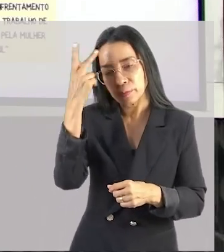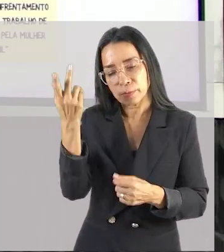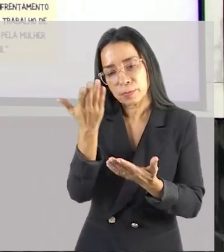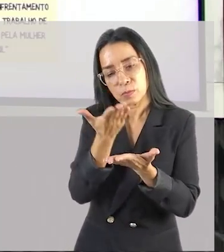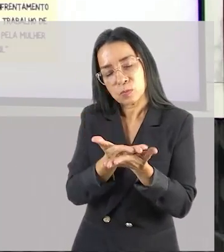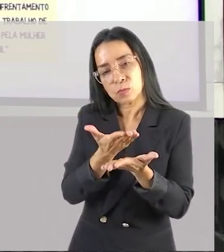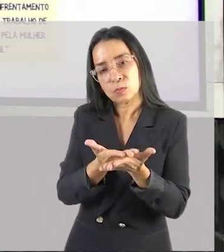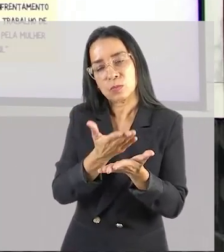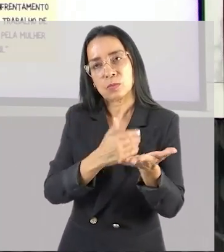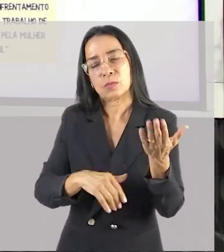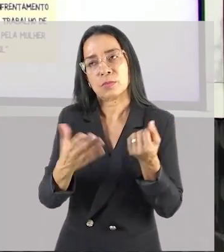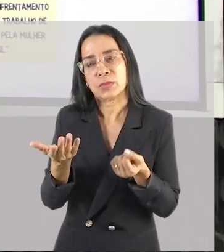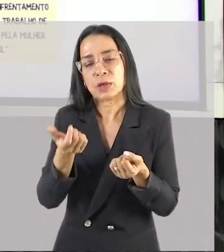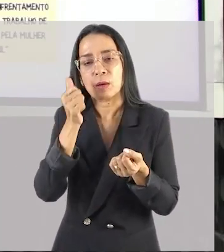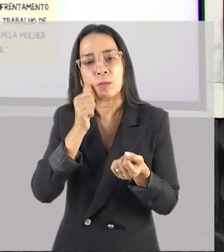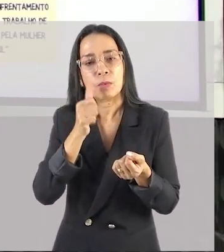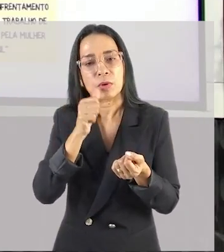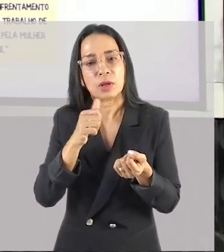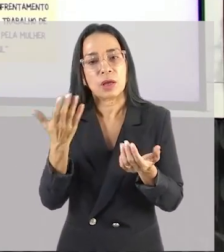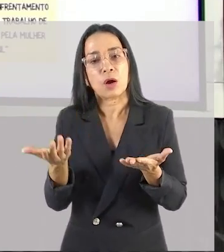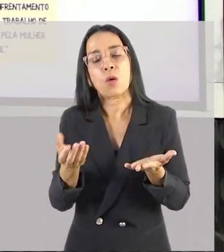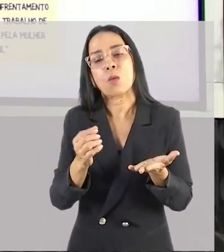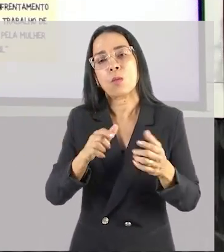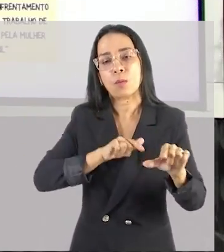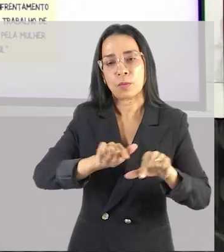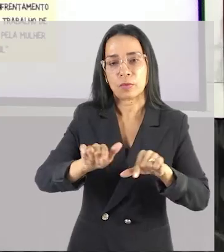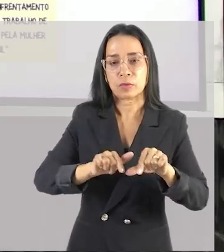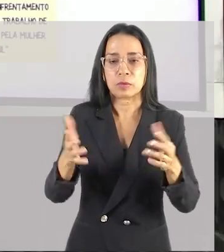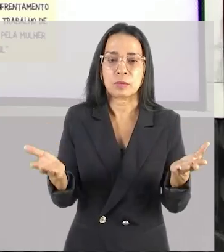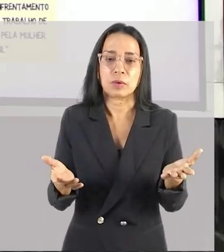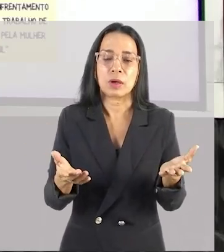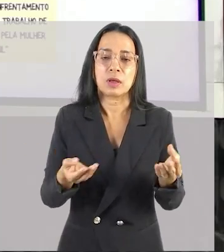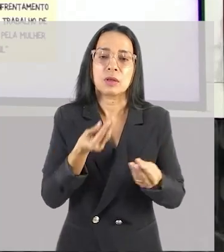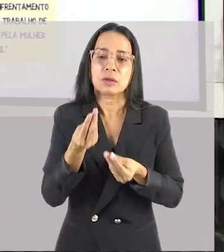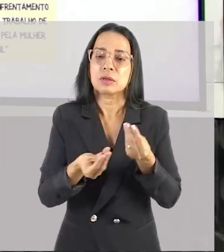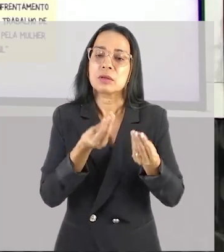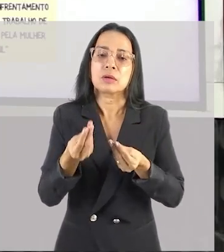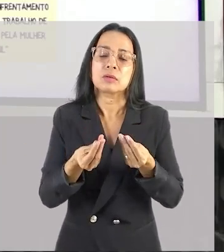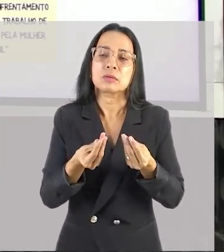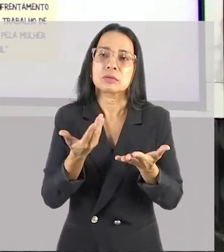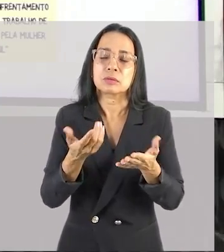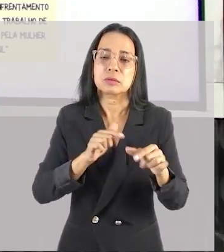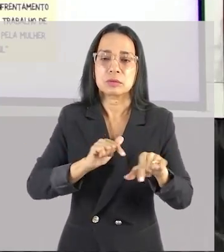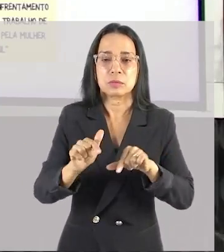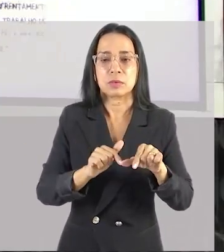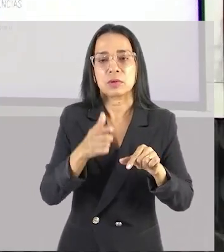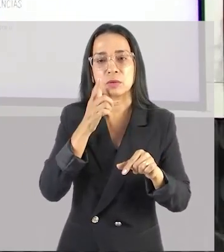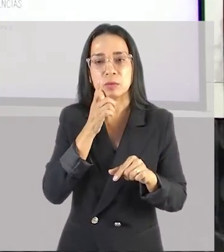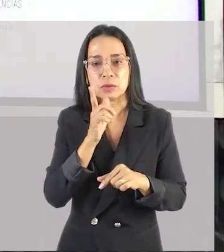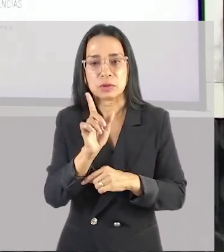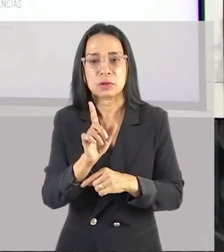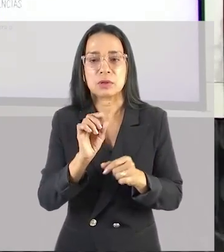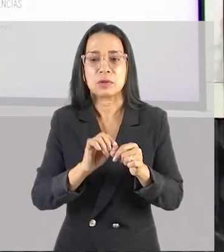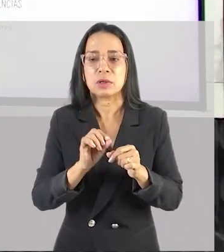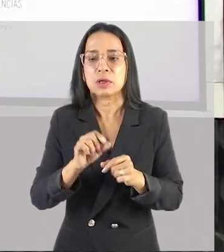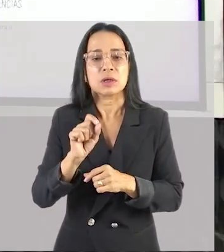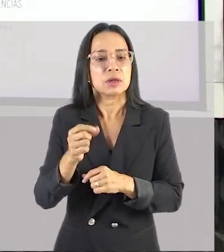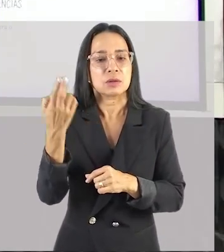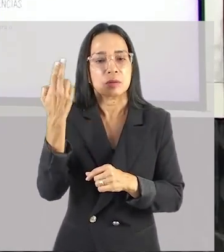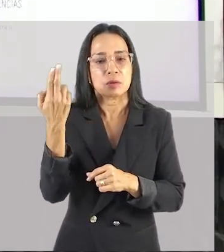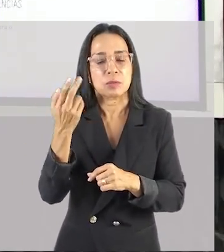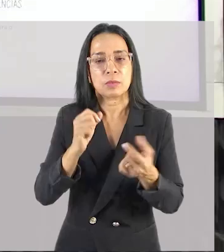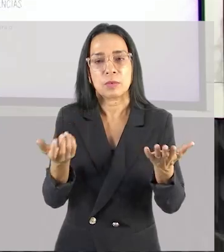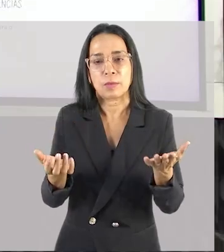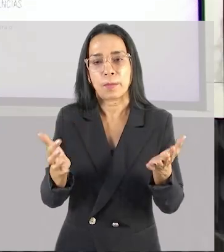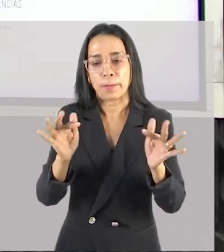tivesse estudado sobre mulher, ou tivesse estudado sobre trabalho, e sobre condições de trabalho, ele conseguiria fazer isso tranquilamente.